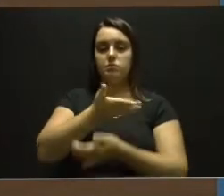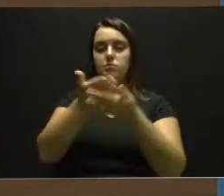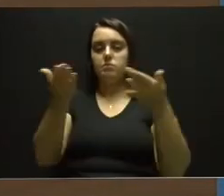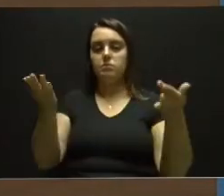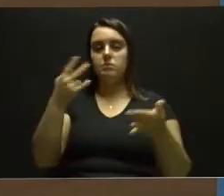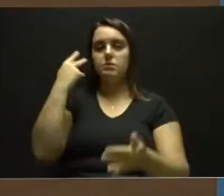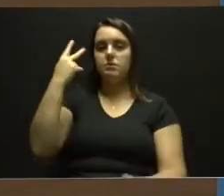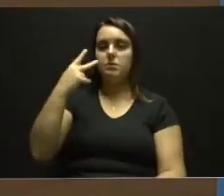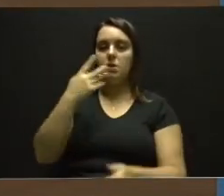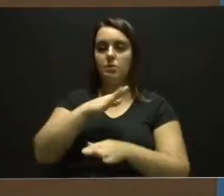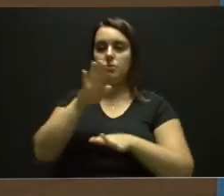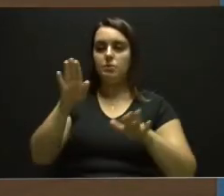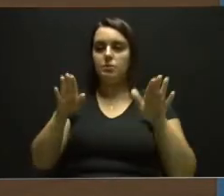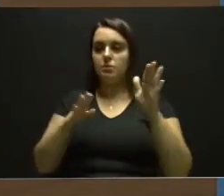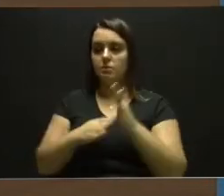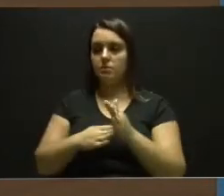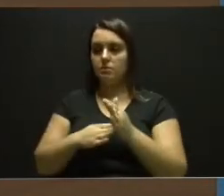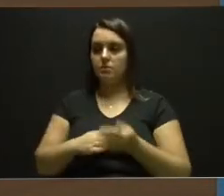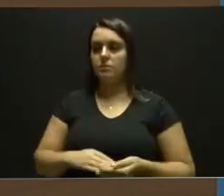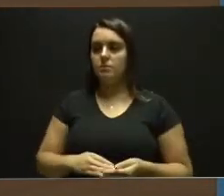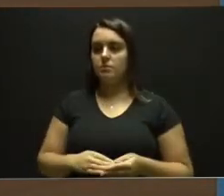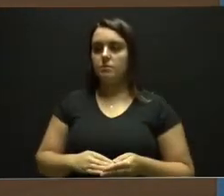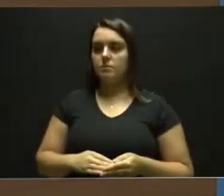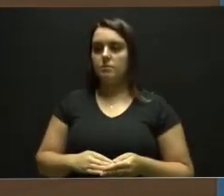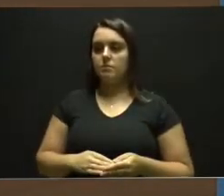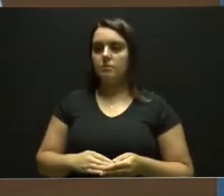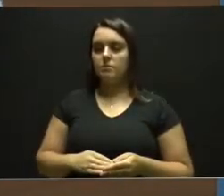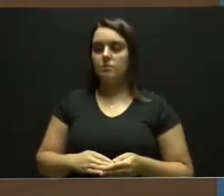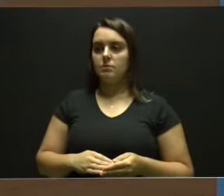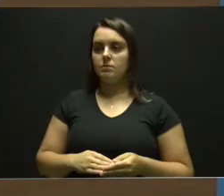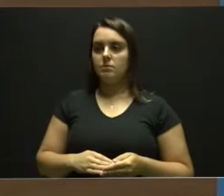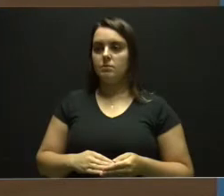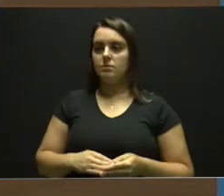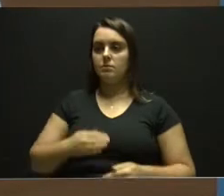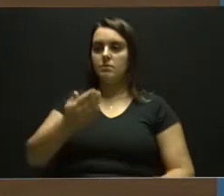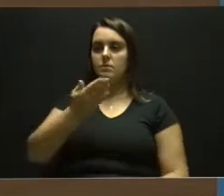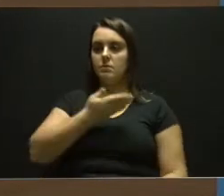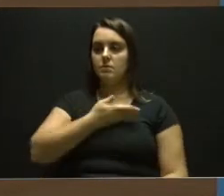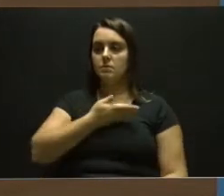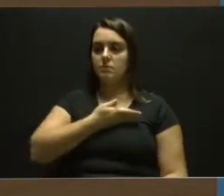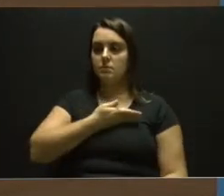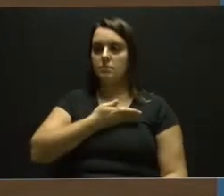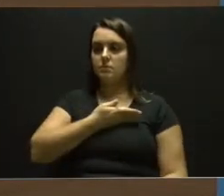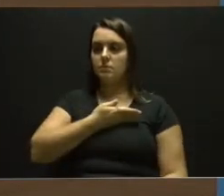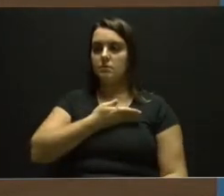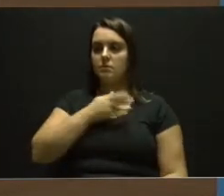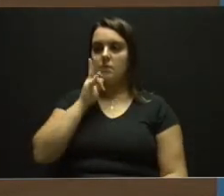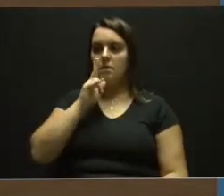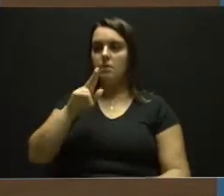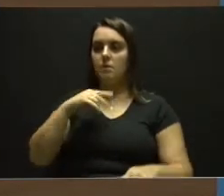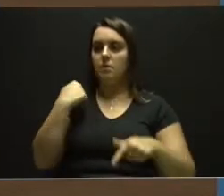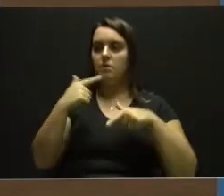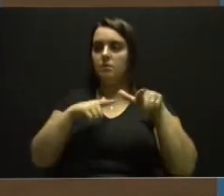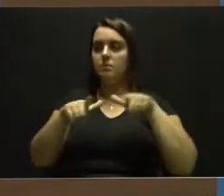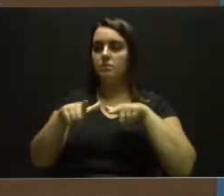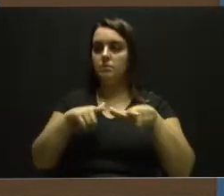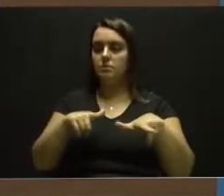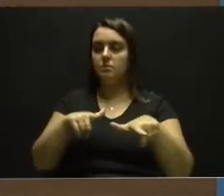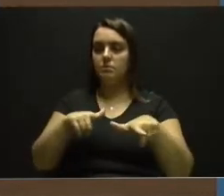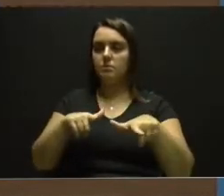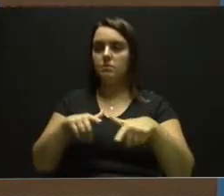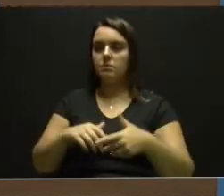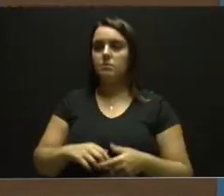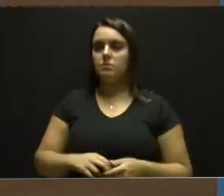todos vereador daqui que são todos amigos a gente que vê o nosso trabalho e só para